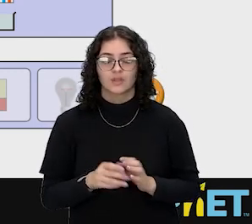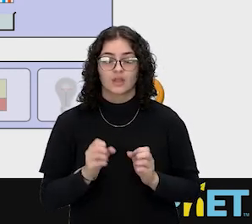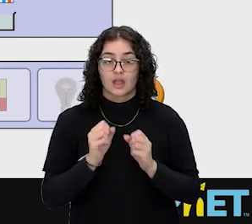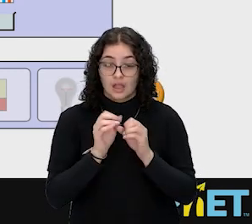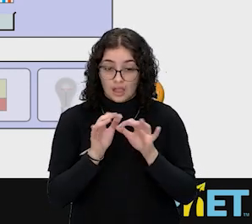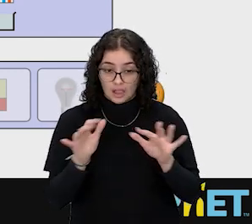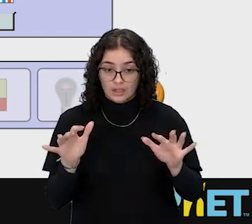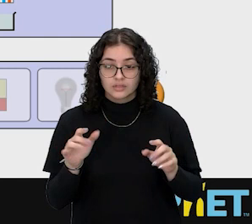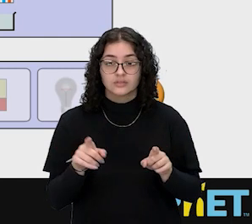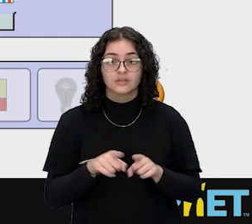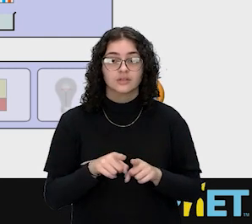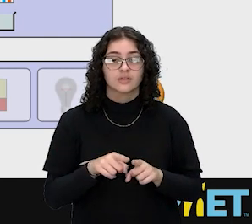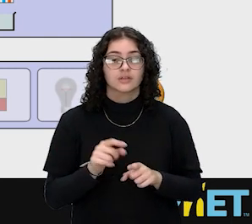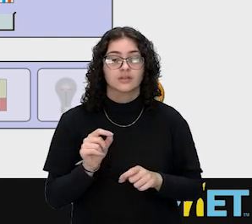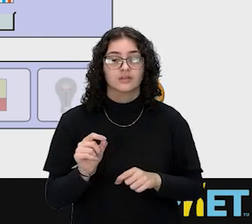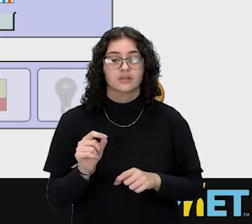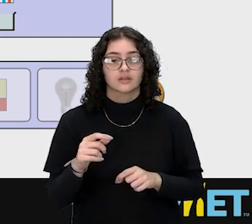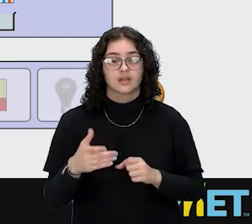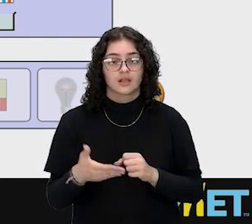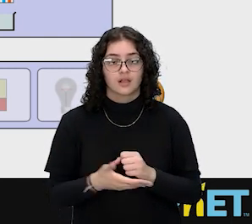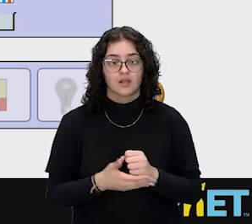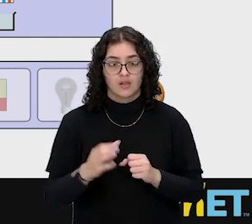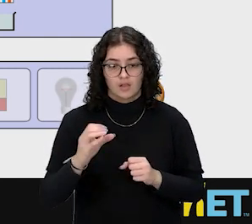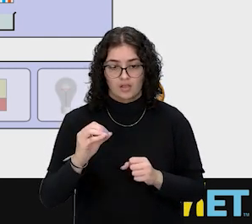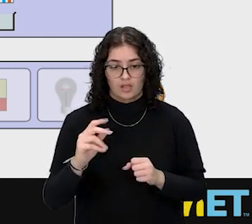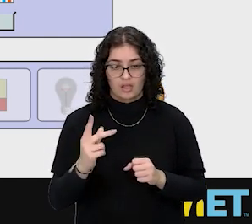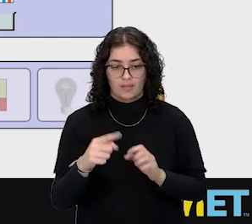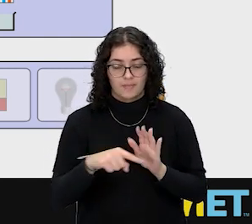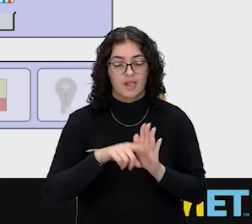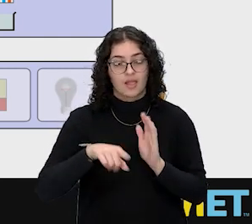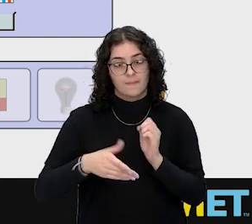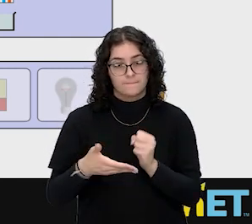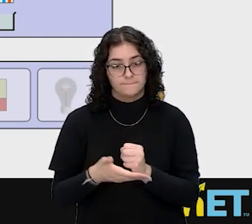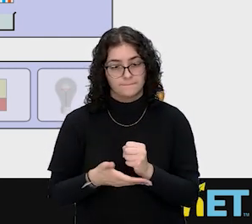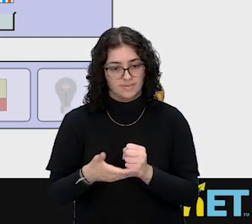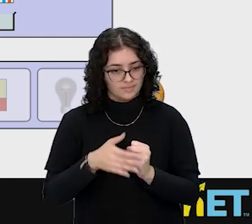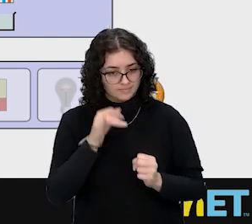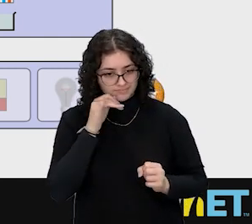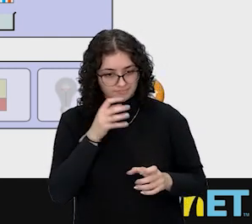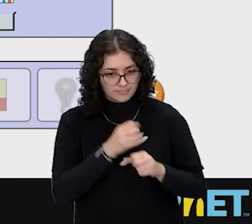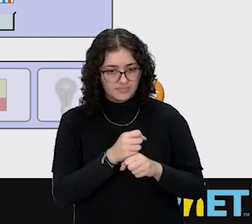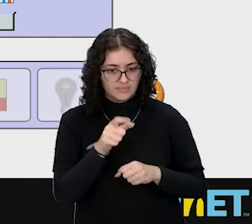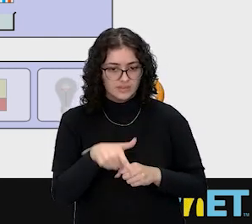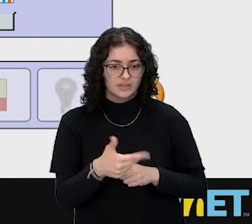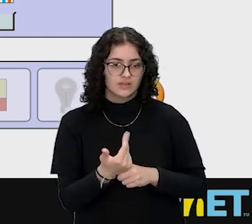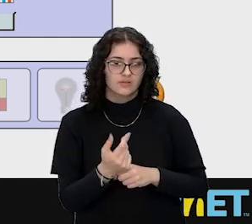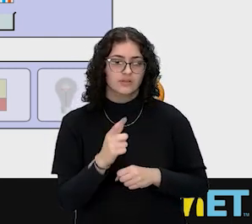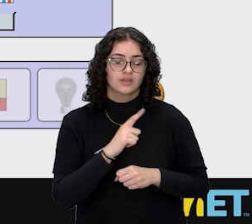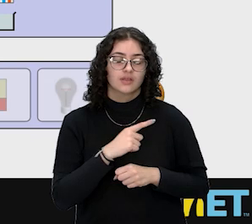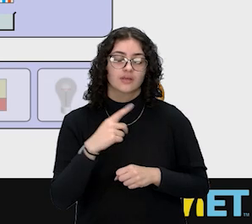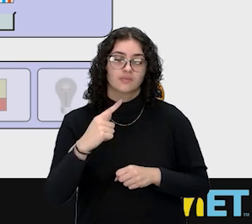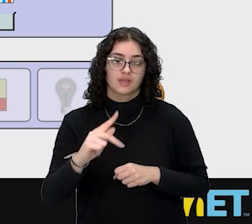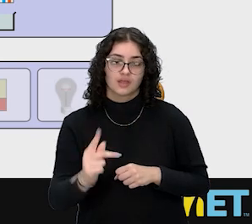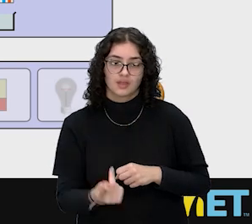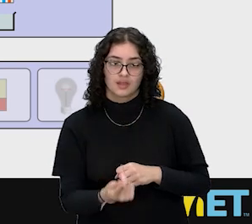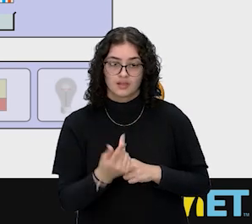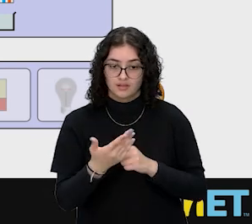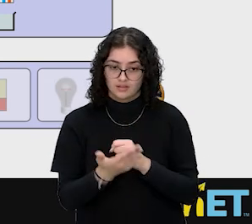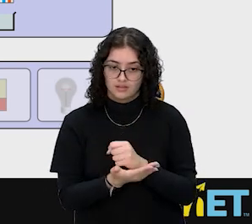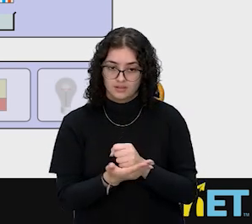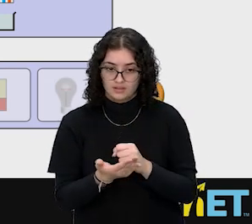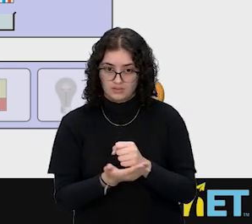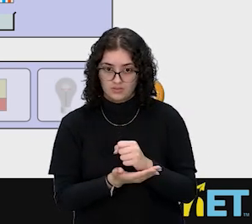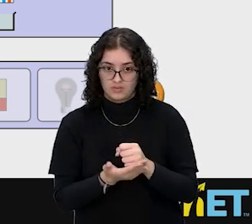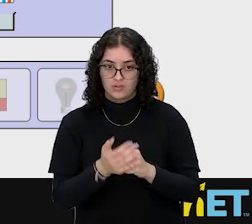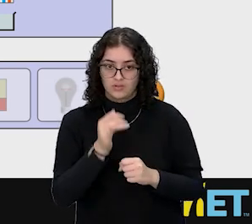e o OH-, a concentração básica. Se essas quantidades forem iguais, a gente vai ter o pH neutro. Então, por exemplo, na